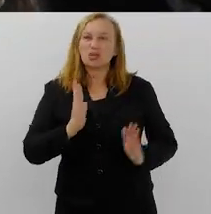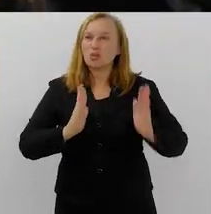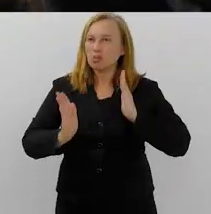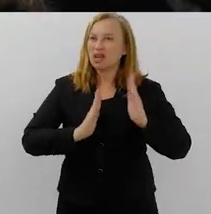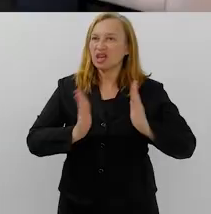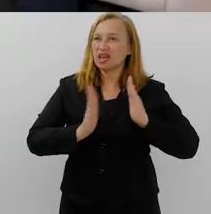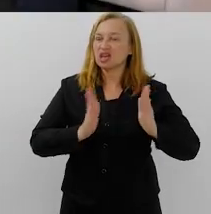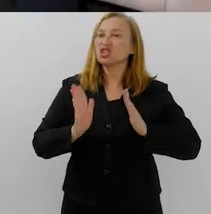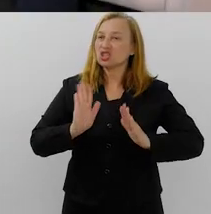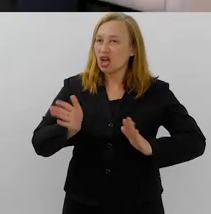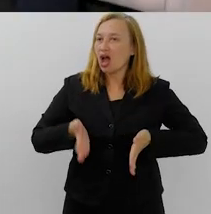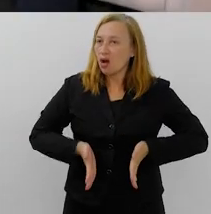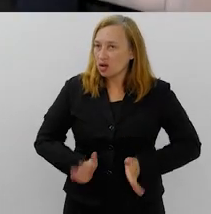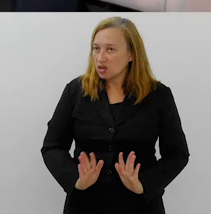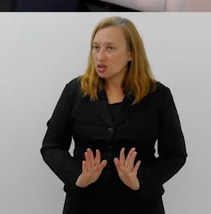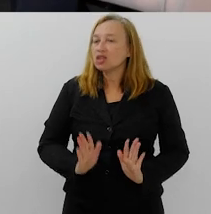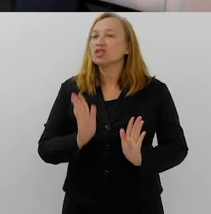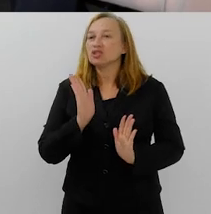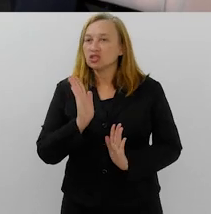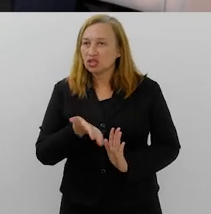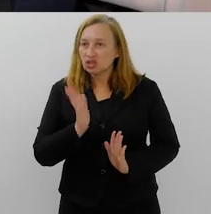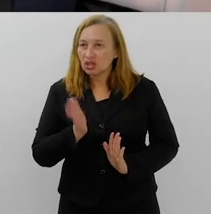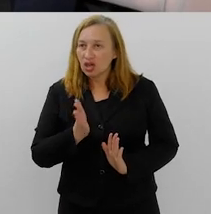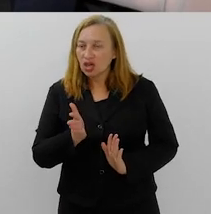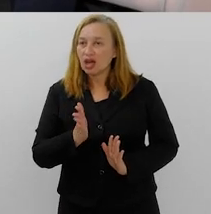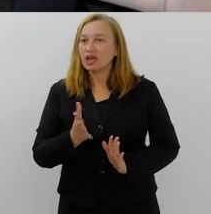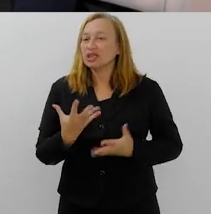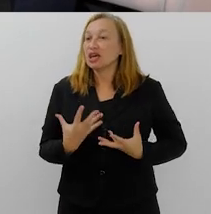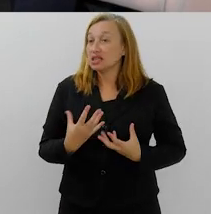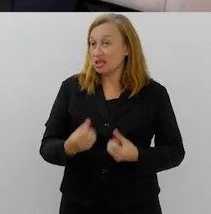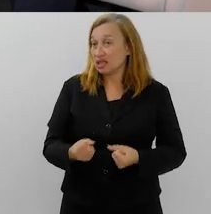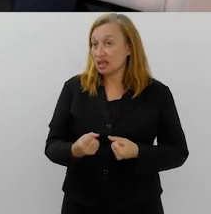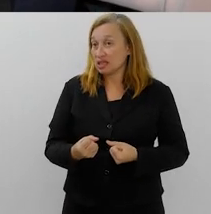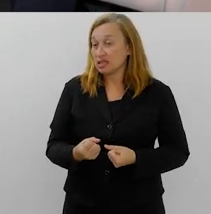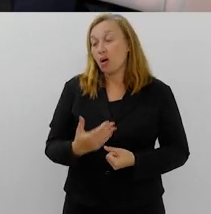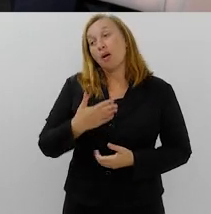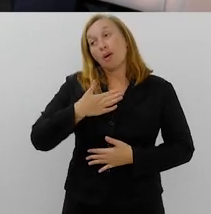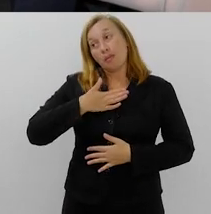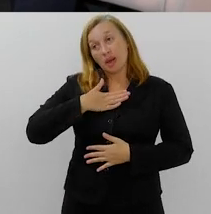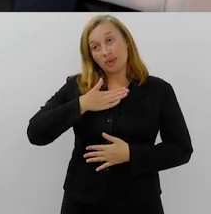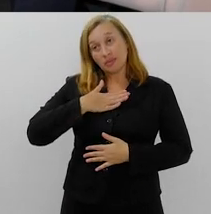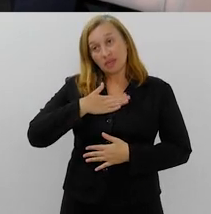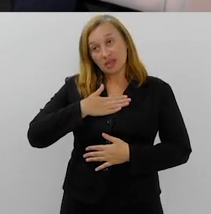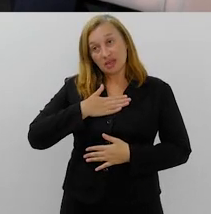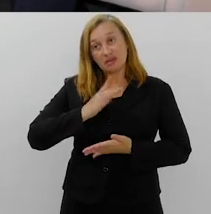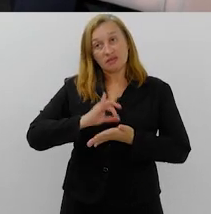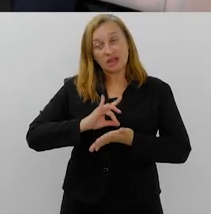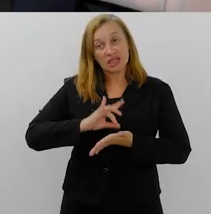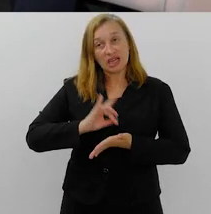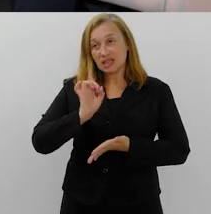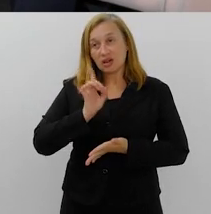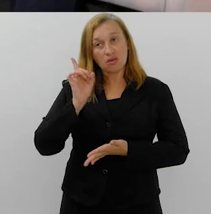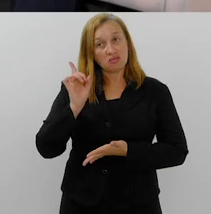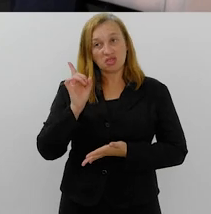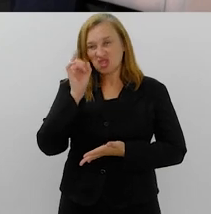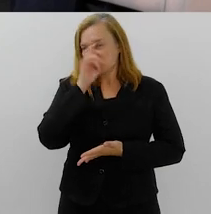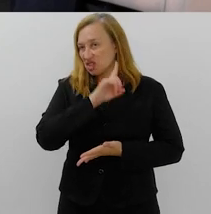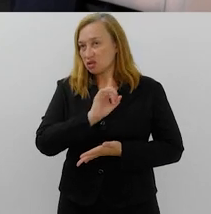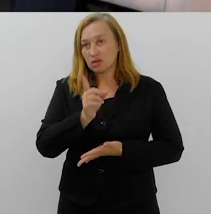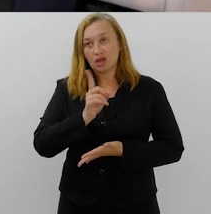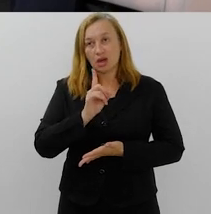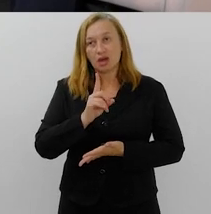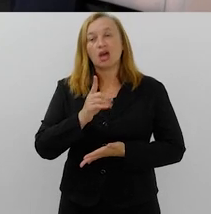Jaque de já tinha tido bebê já tava naquela coisa da aceitação que para mim sinceramente não foi